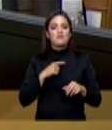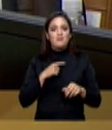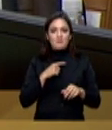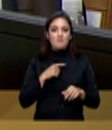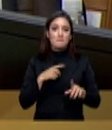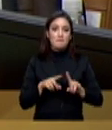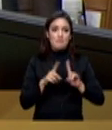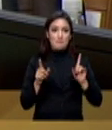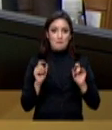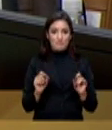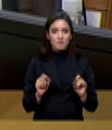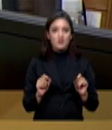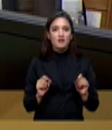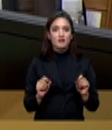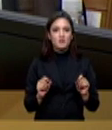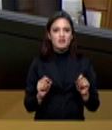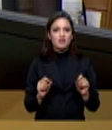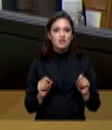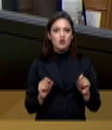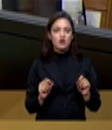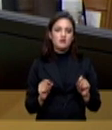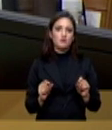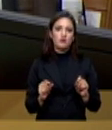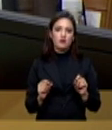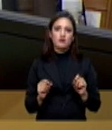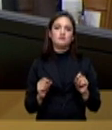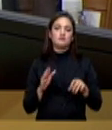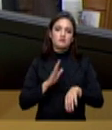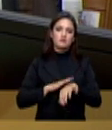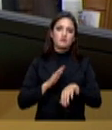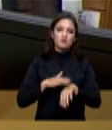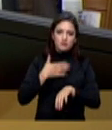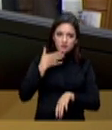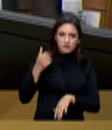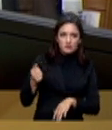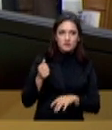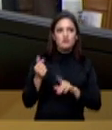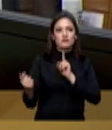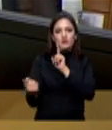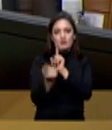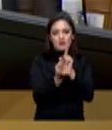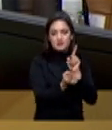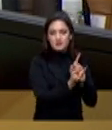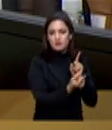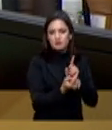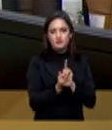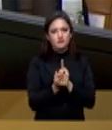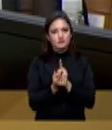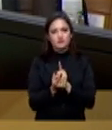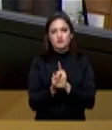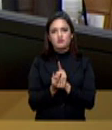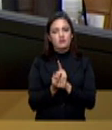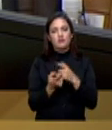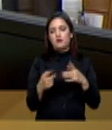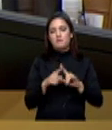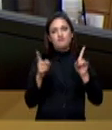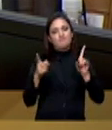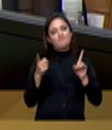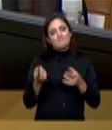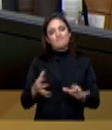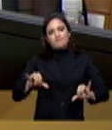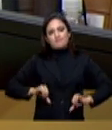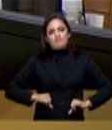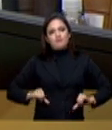melhor eficiência no atendimento daqueles que efetivamente mais sofre com ausência de saneamento